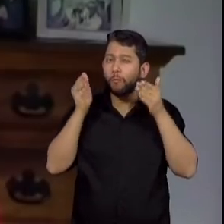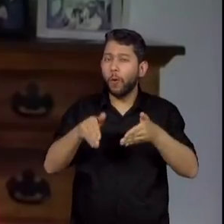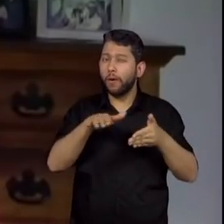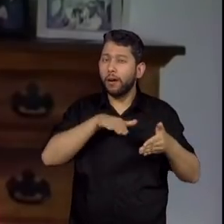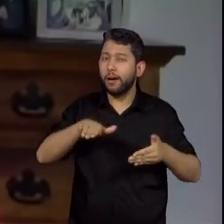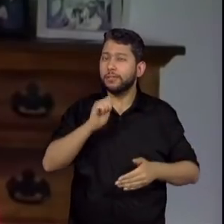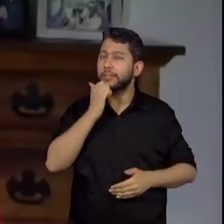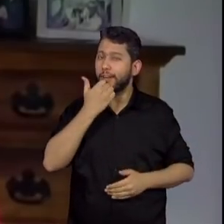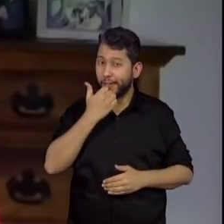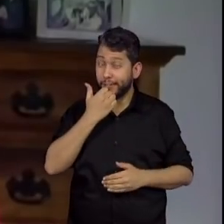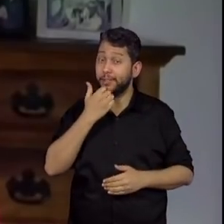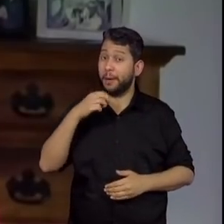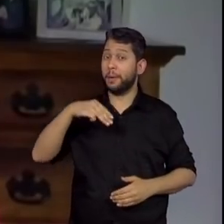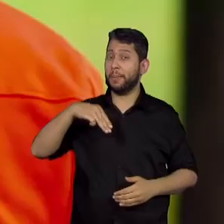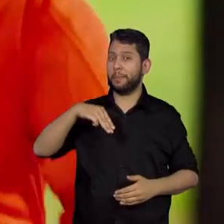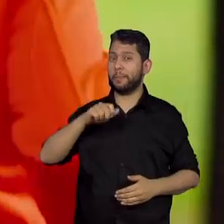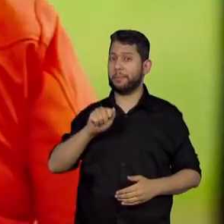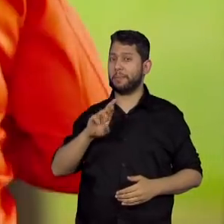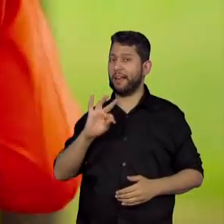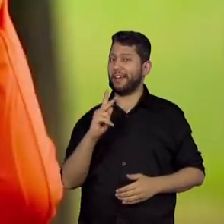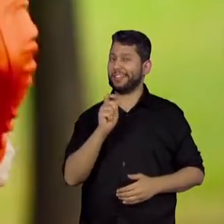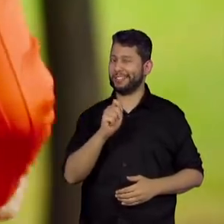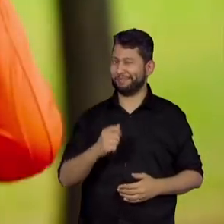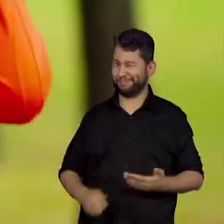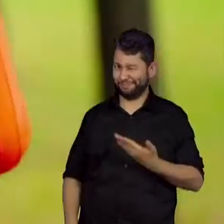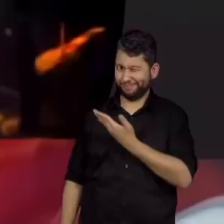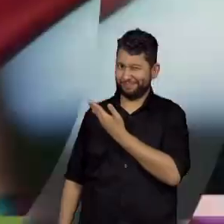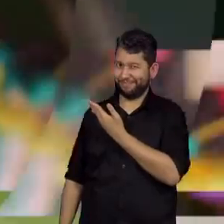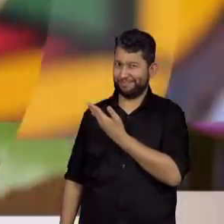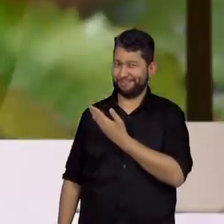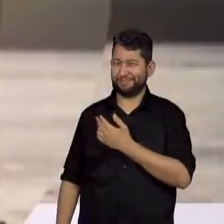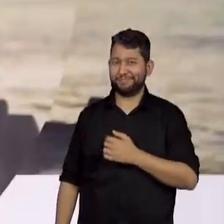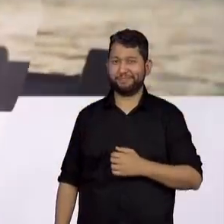ciências Marta San Juan França.